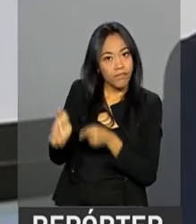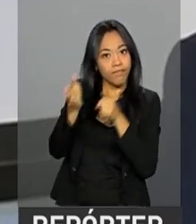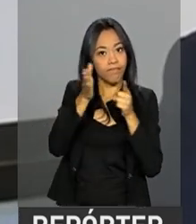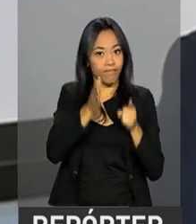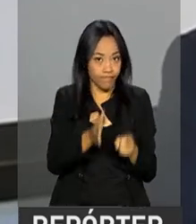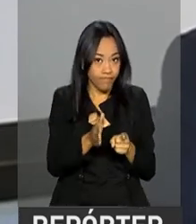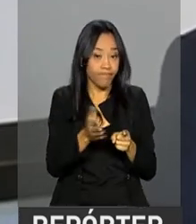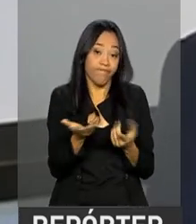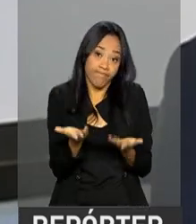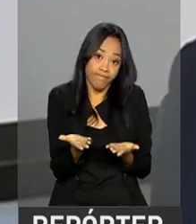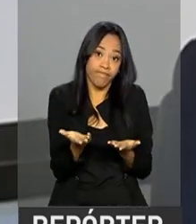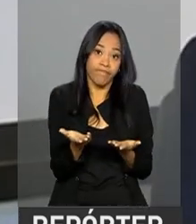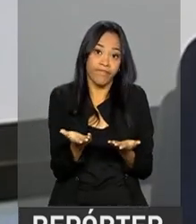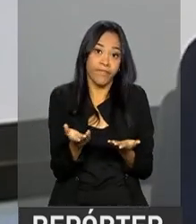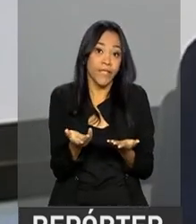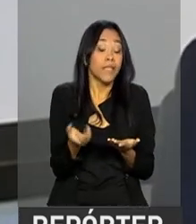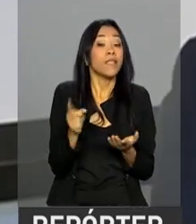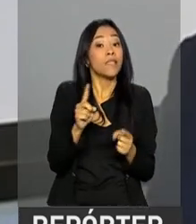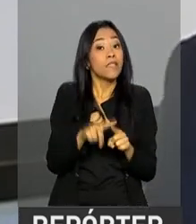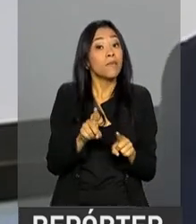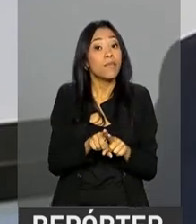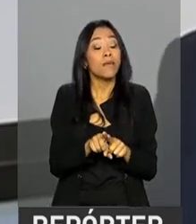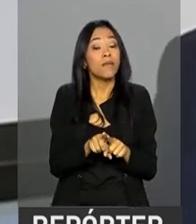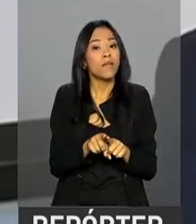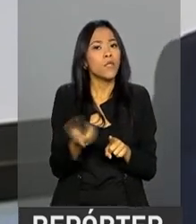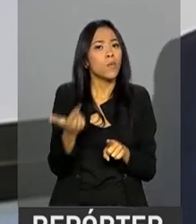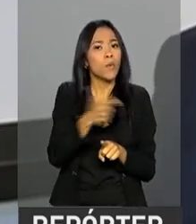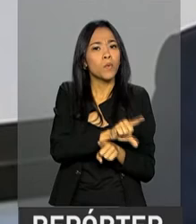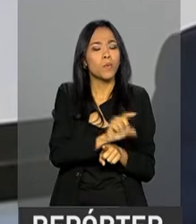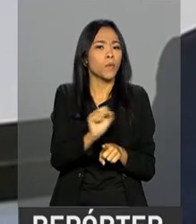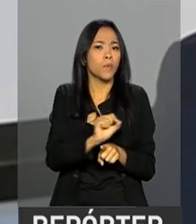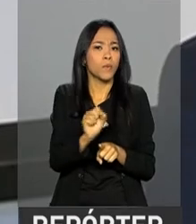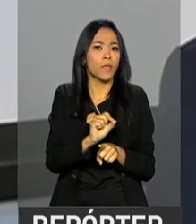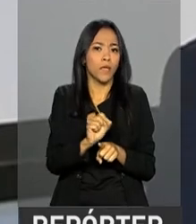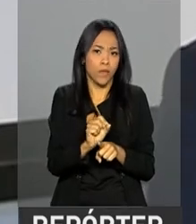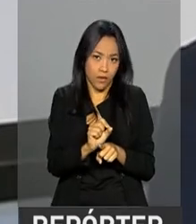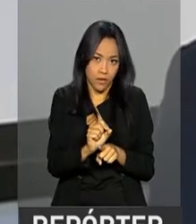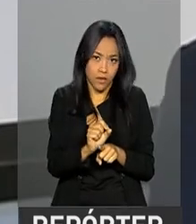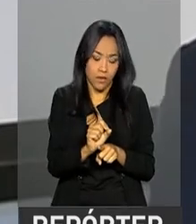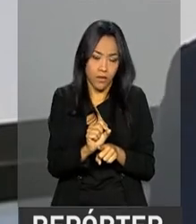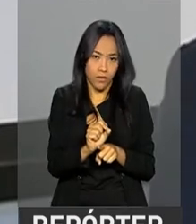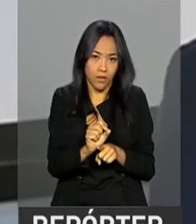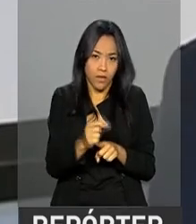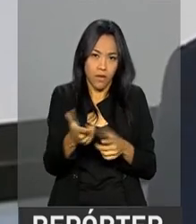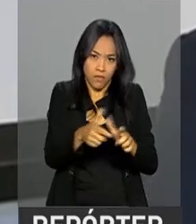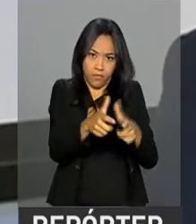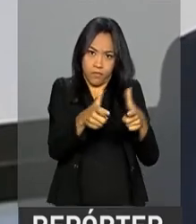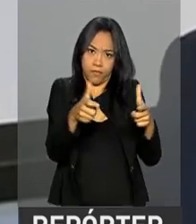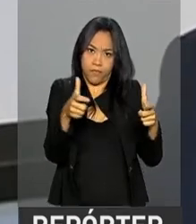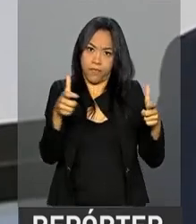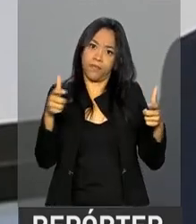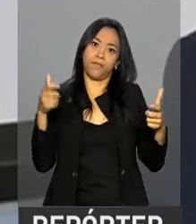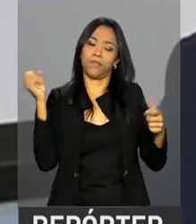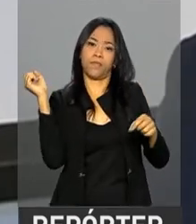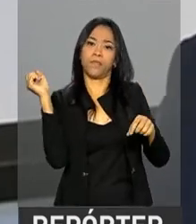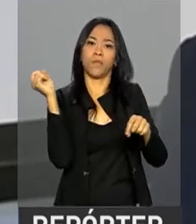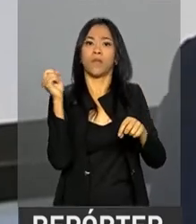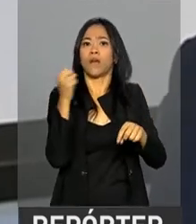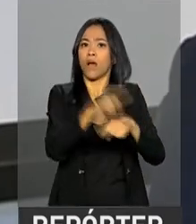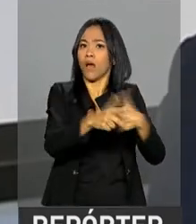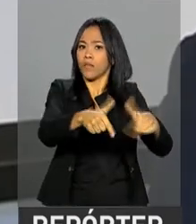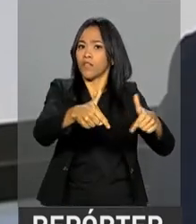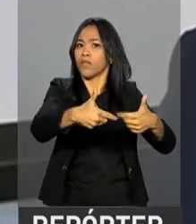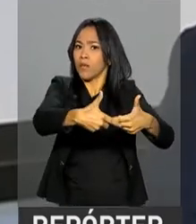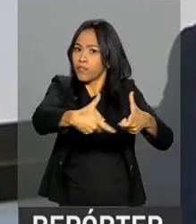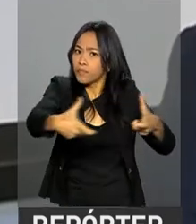netão é de um lado uma inflação mais baixa de outro lado um nível de atividade muito mais alto dentro desse cenário eu